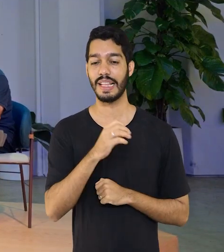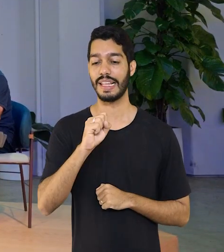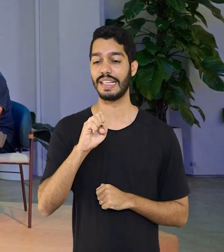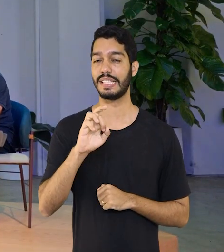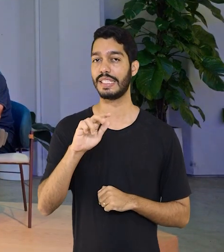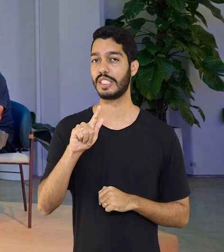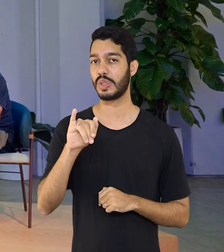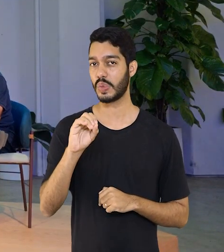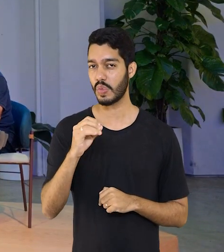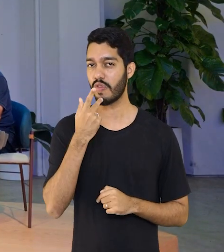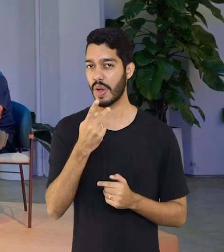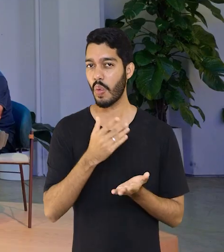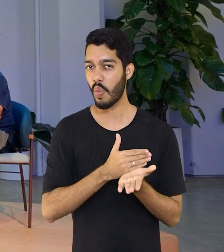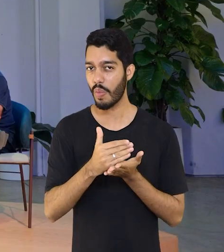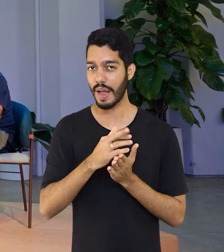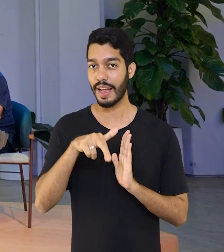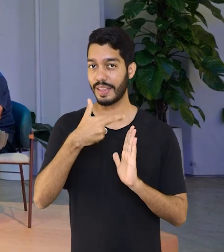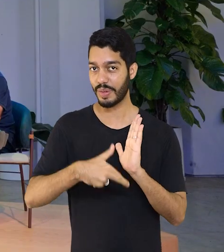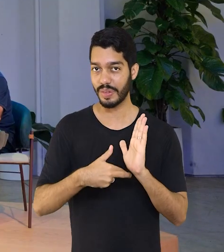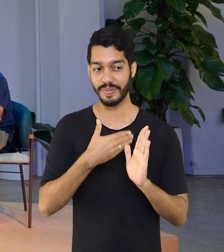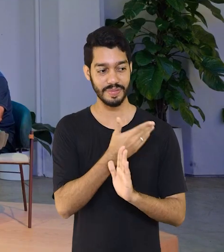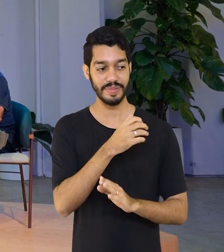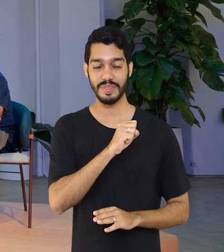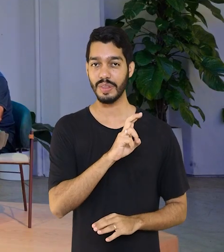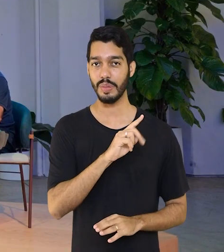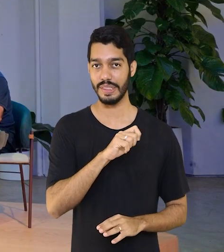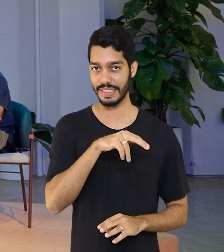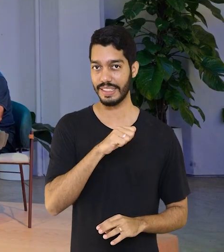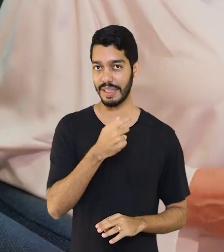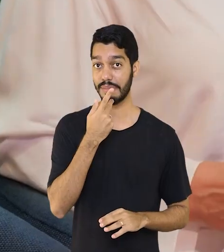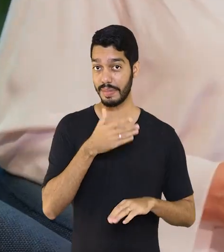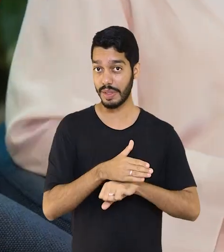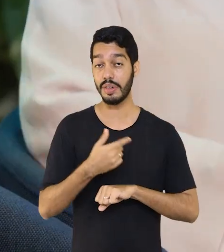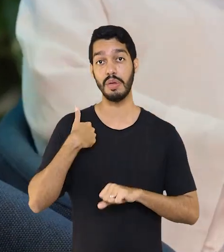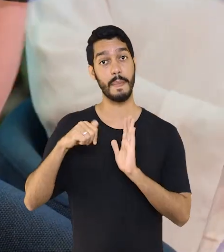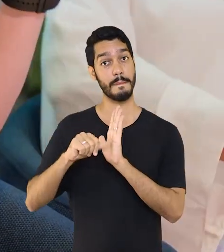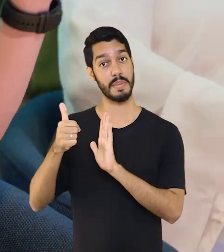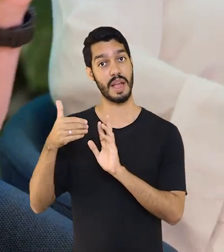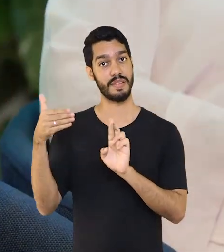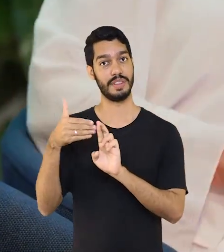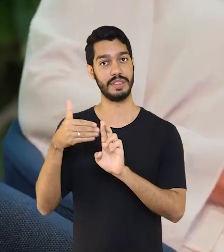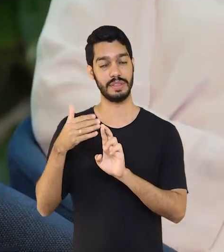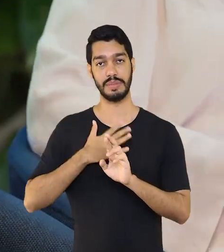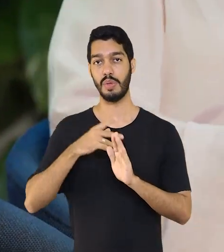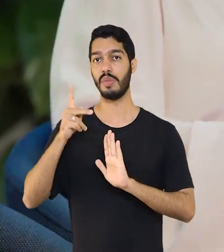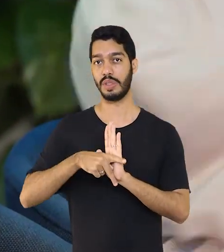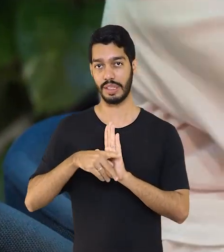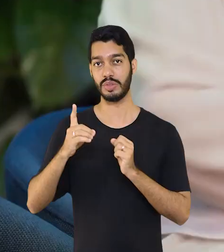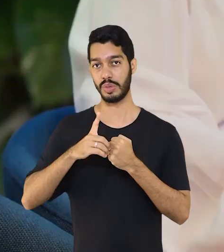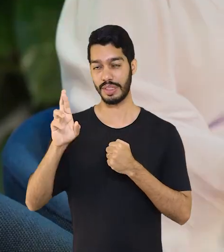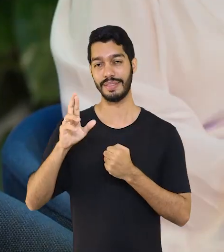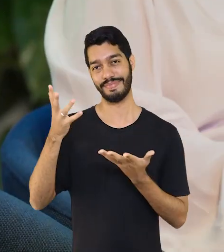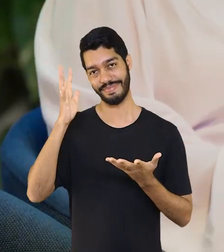Inclusive, o Sérgio começou falando do relatório que a Suzana participou. Essa é a primeira referência do meu projeto de doutorado,